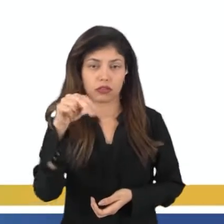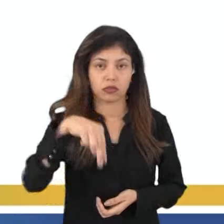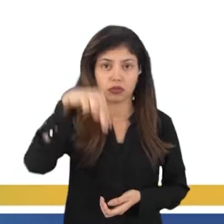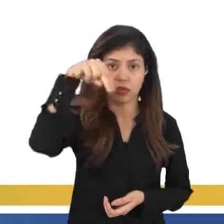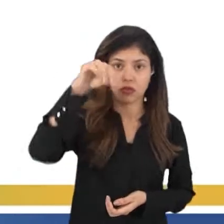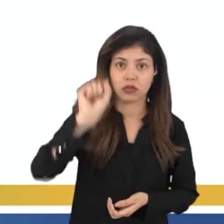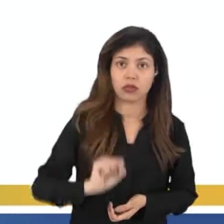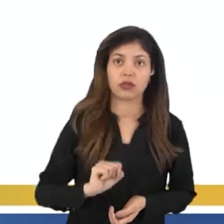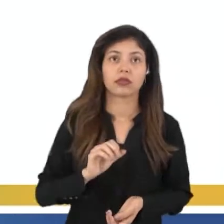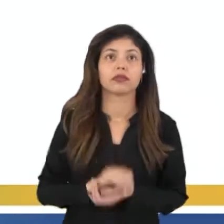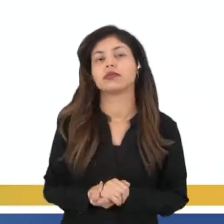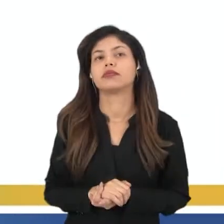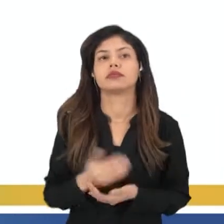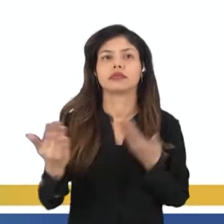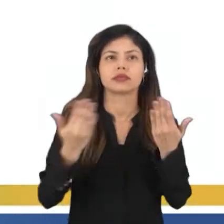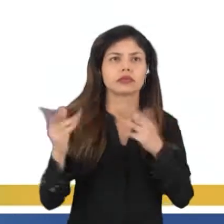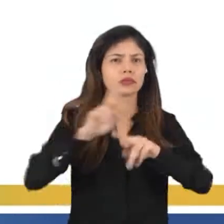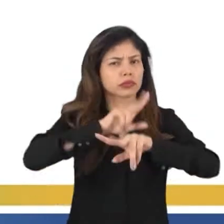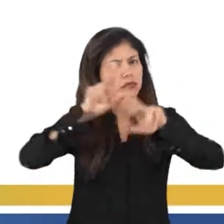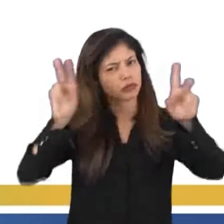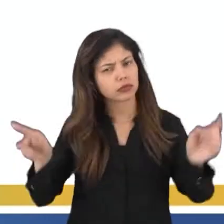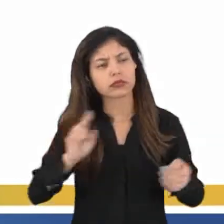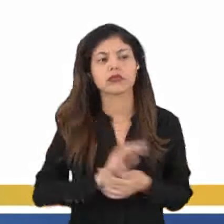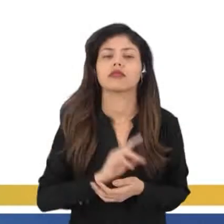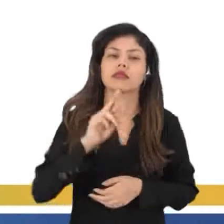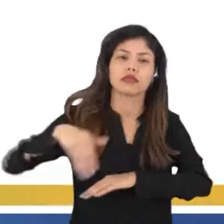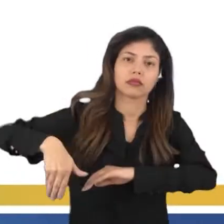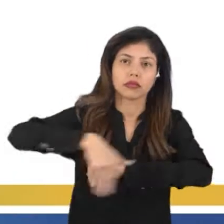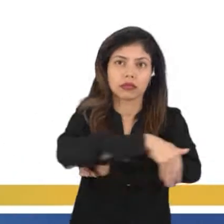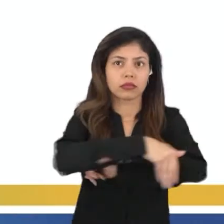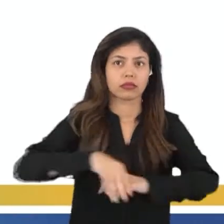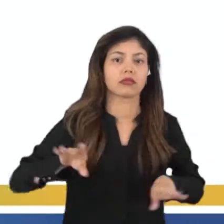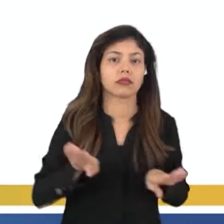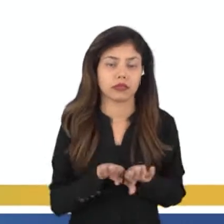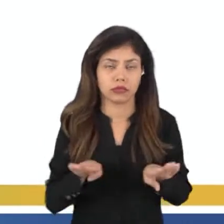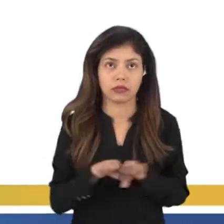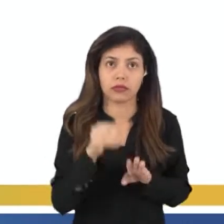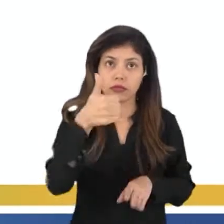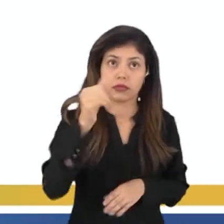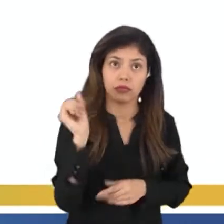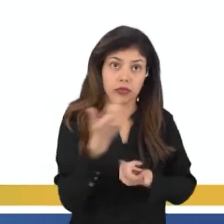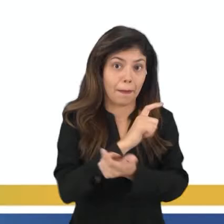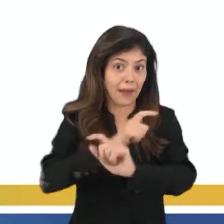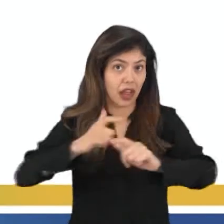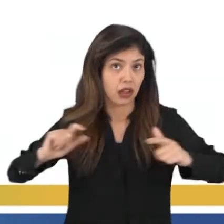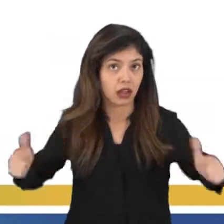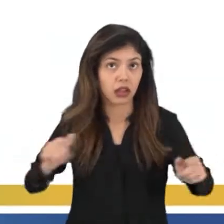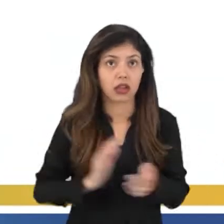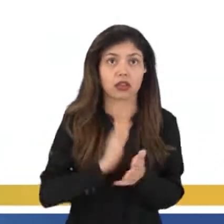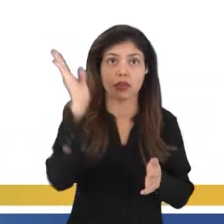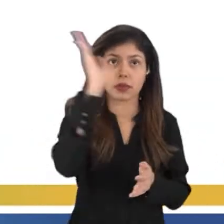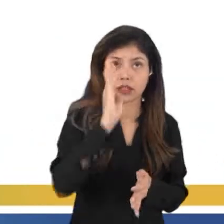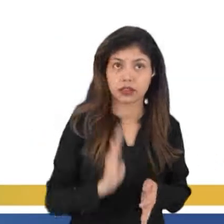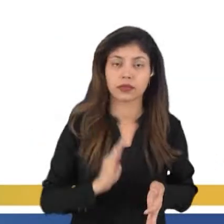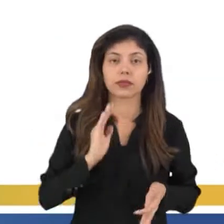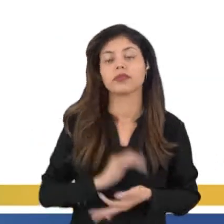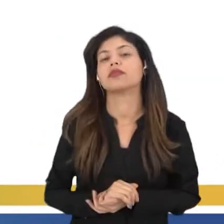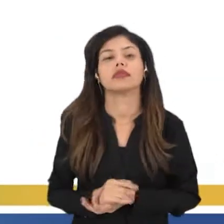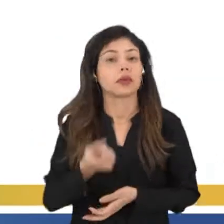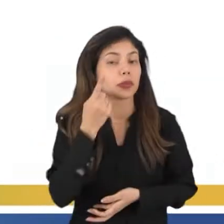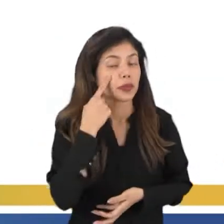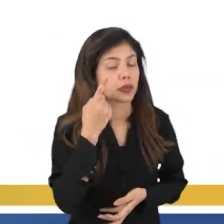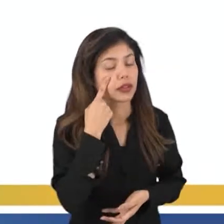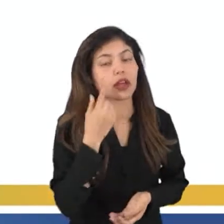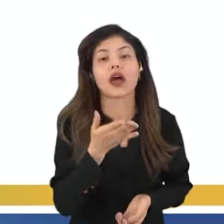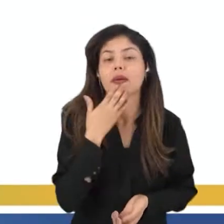temos aí uma relação de várias rodovias, aí somente as 10 maiores rodovias do Brasil. Depois você dê uma